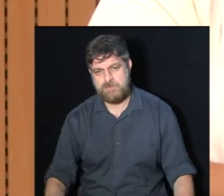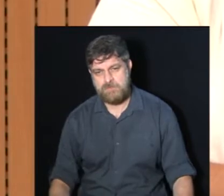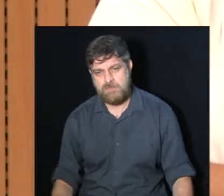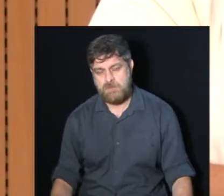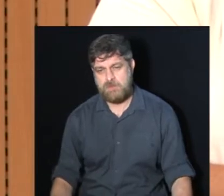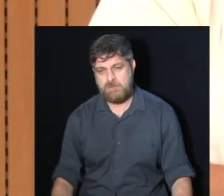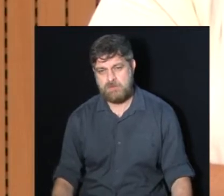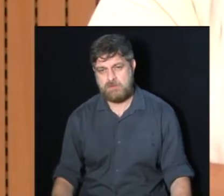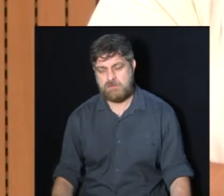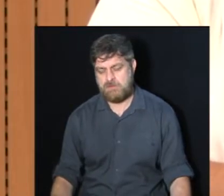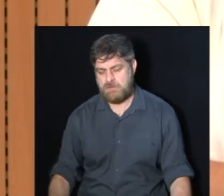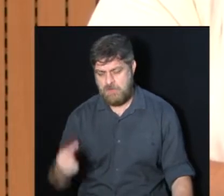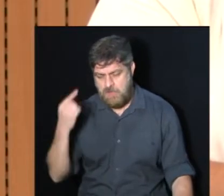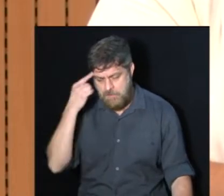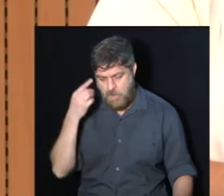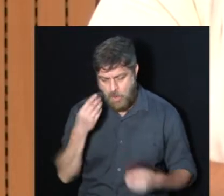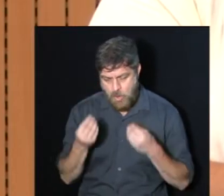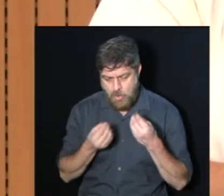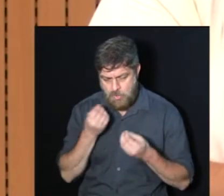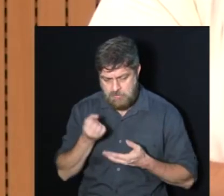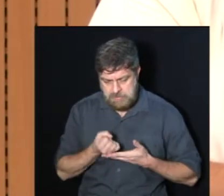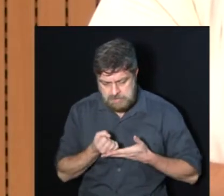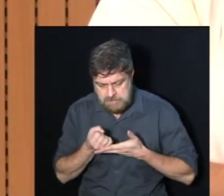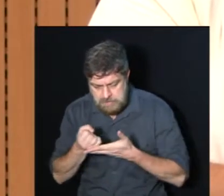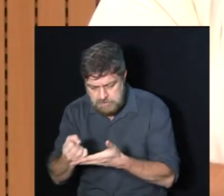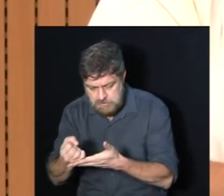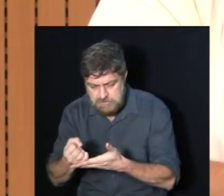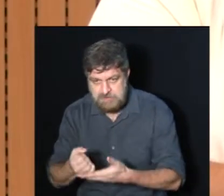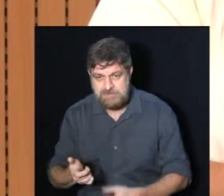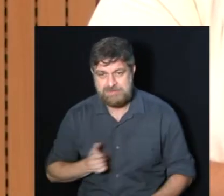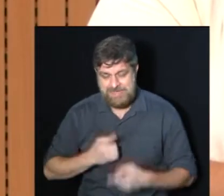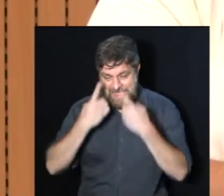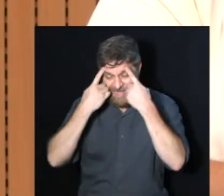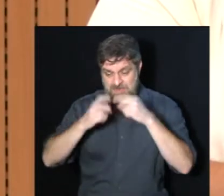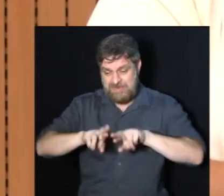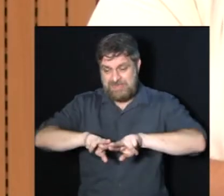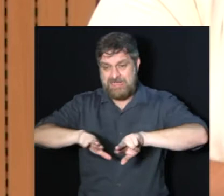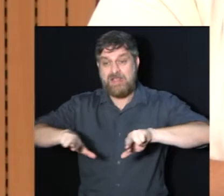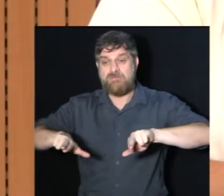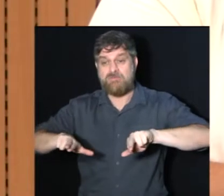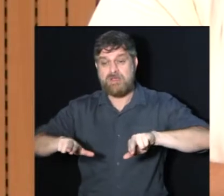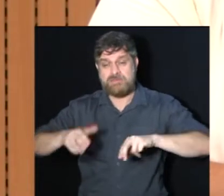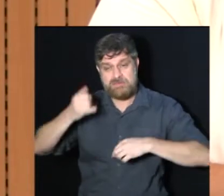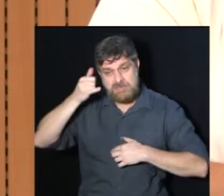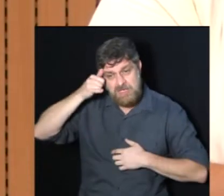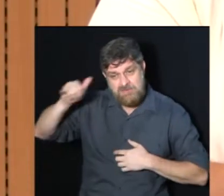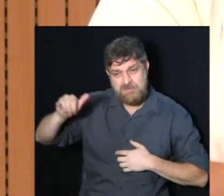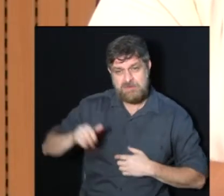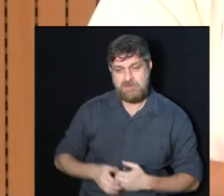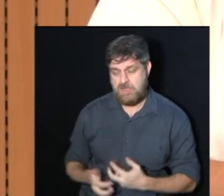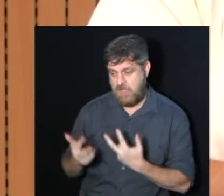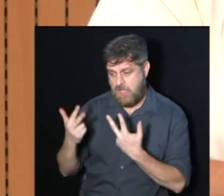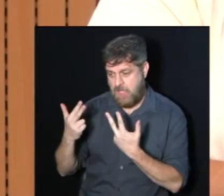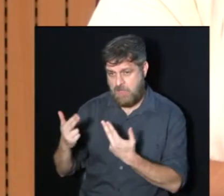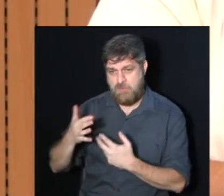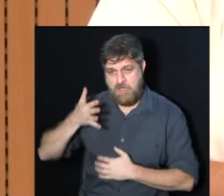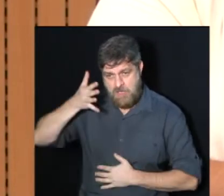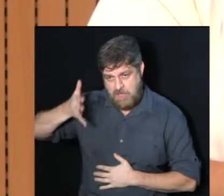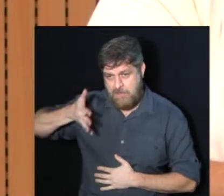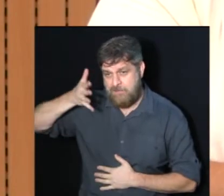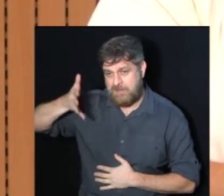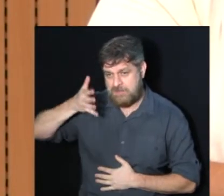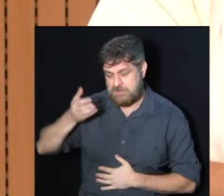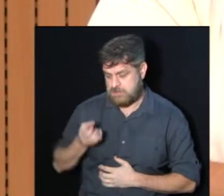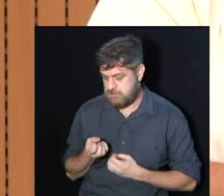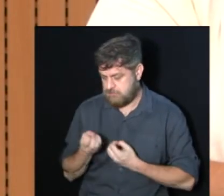Como contribuir na prevenção dessas diversas violências, que a Ana Carolina já colocou